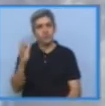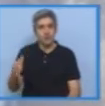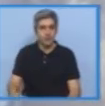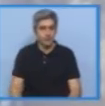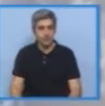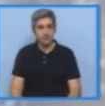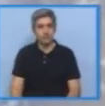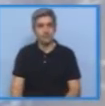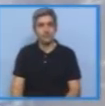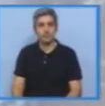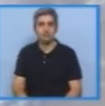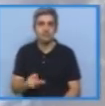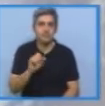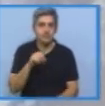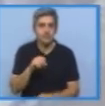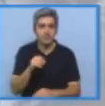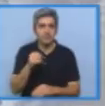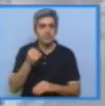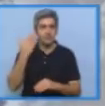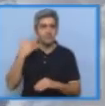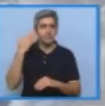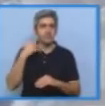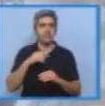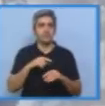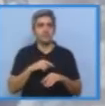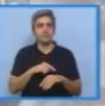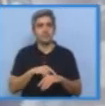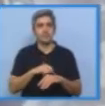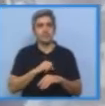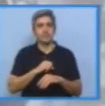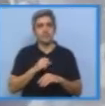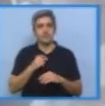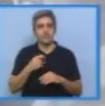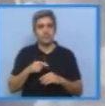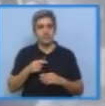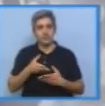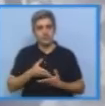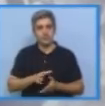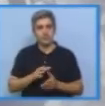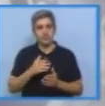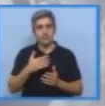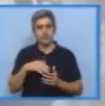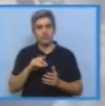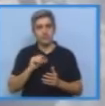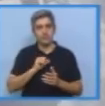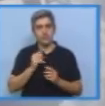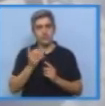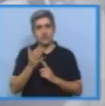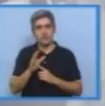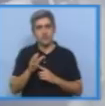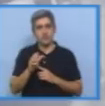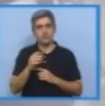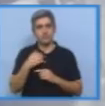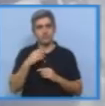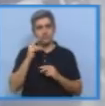história também está certamente desde os primórdios da nossa existência. Mas no meu caso,